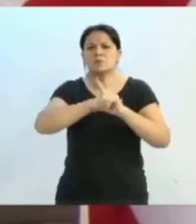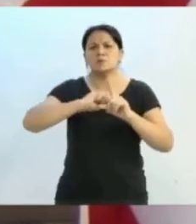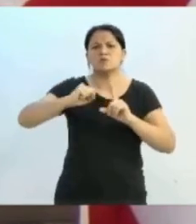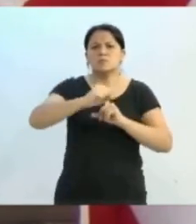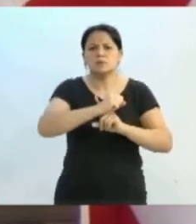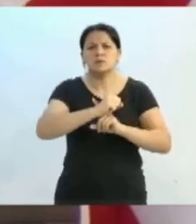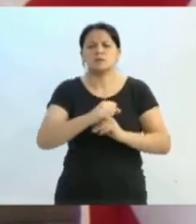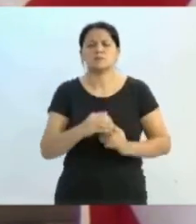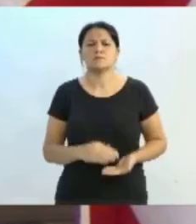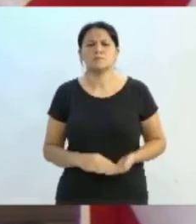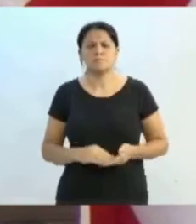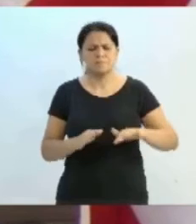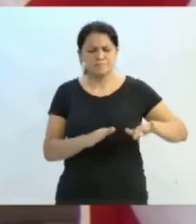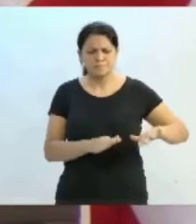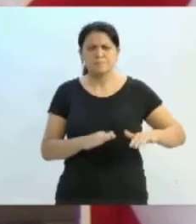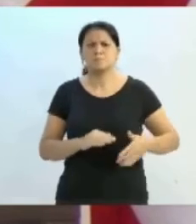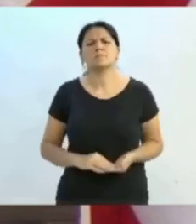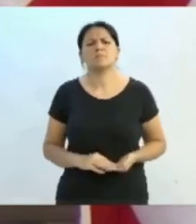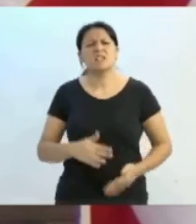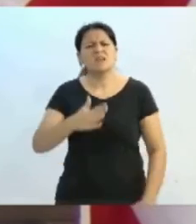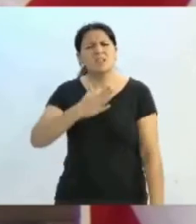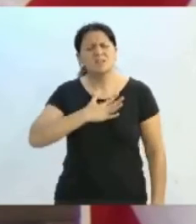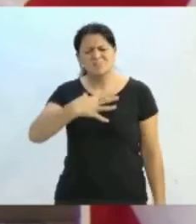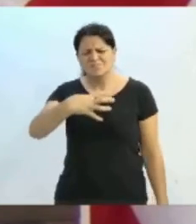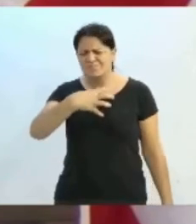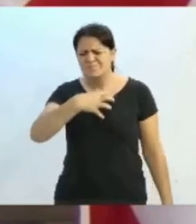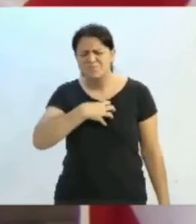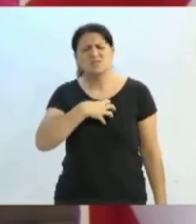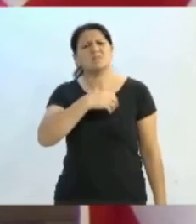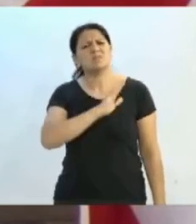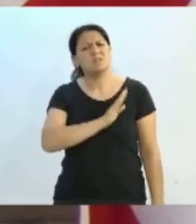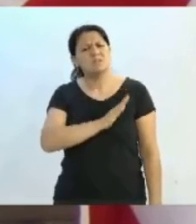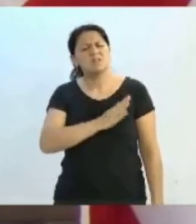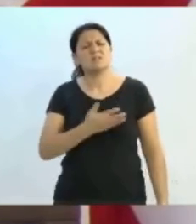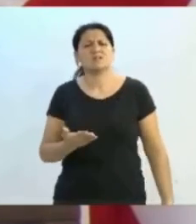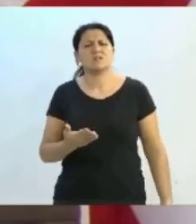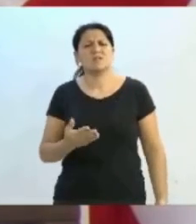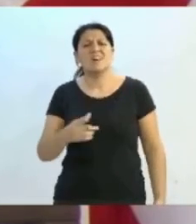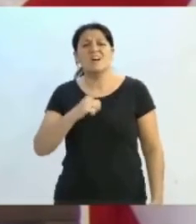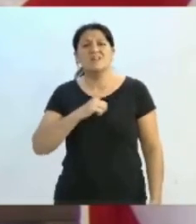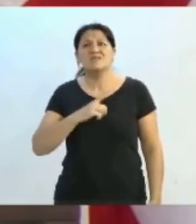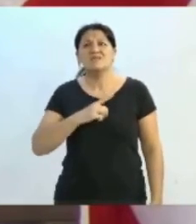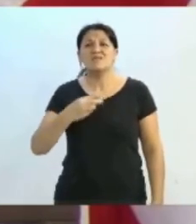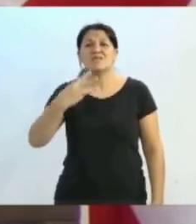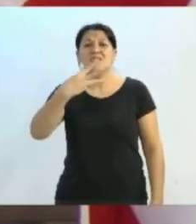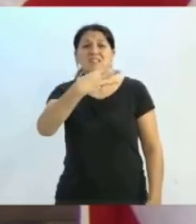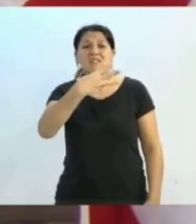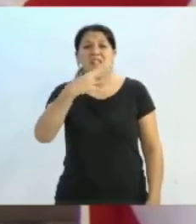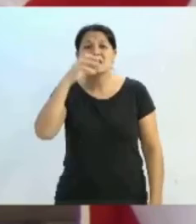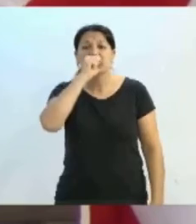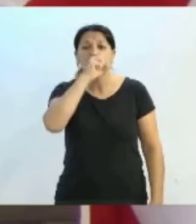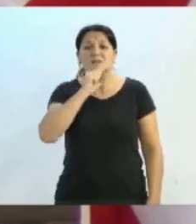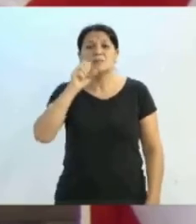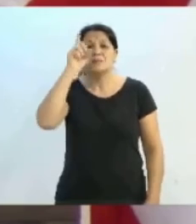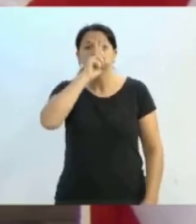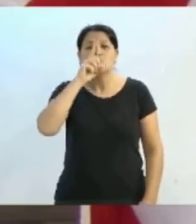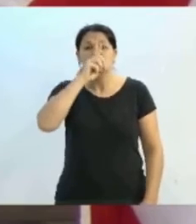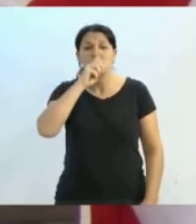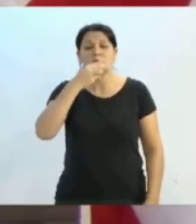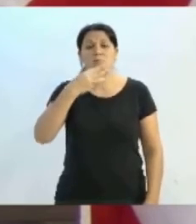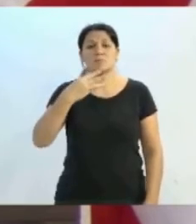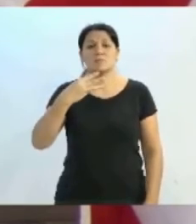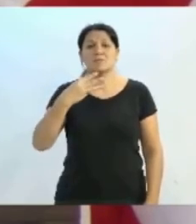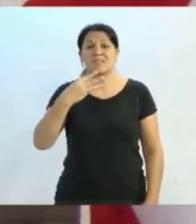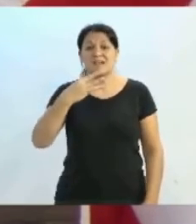kindig Noah o meu coração porque nós tivemos três fins-de-semana vereador de lock Down 3 fim de